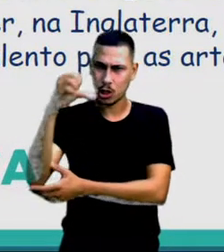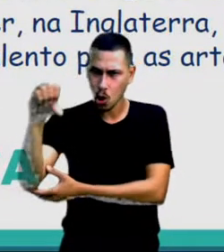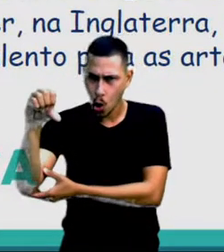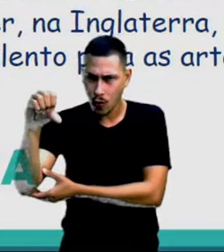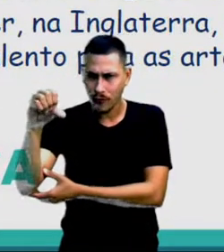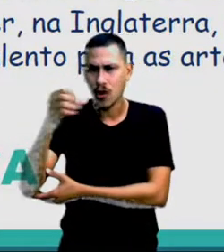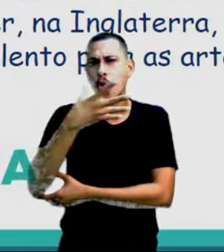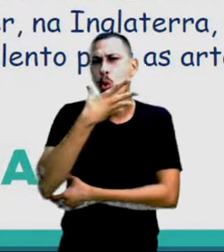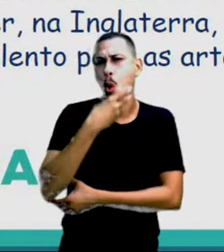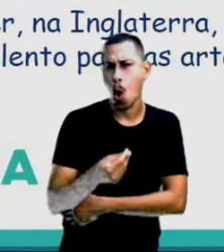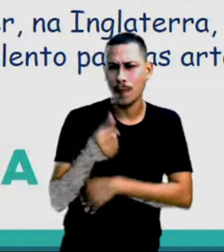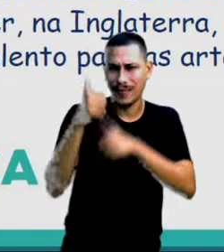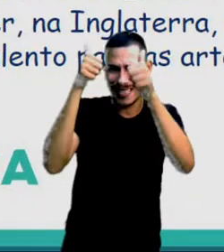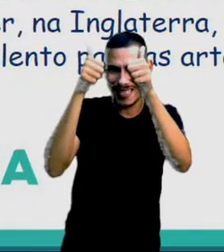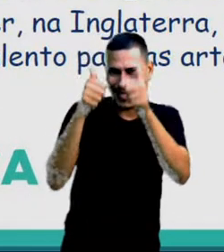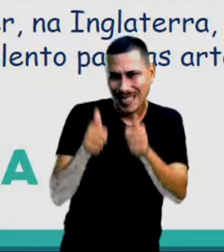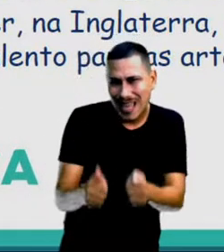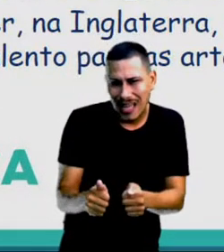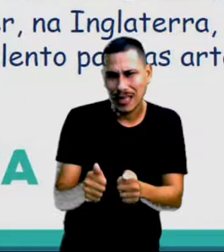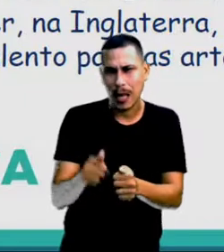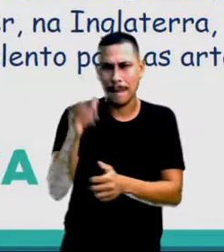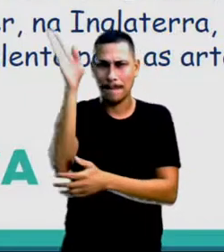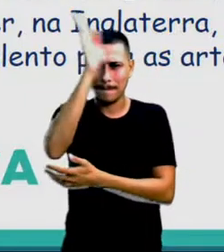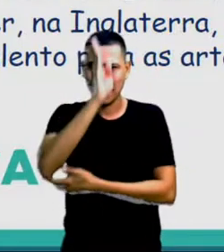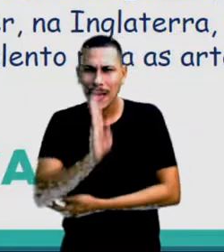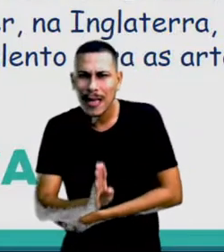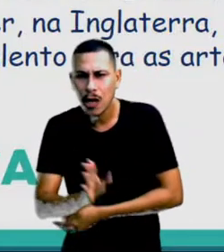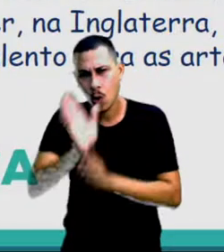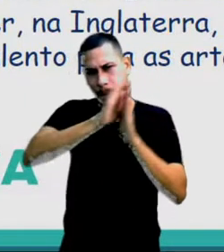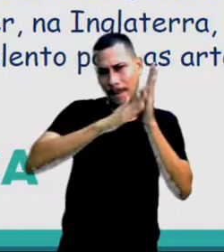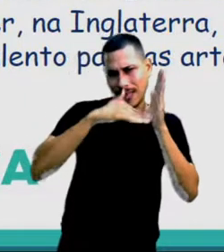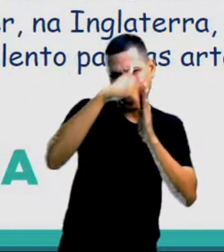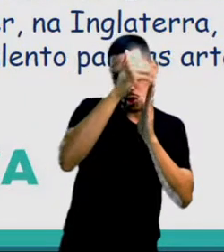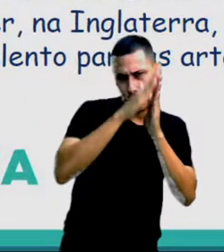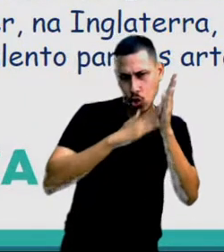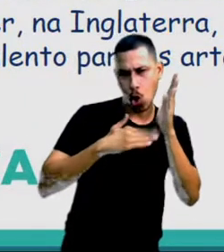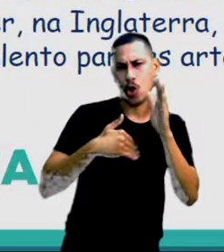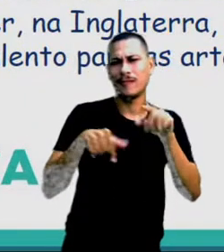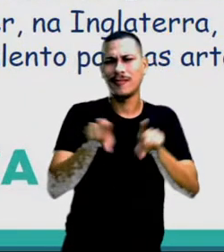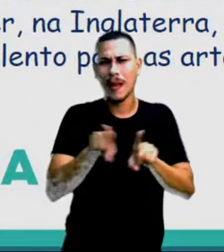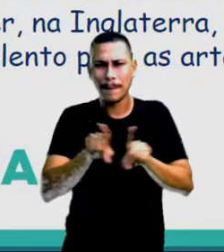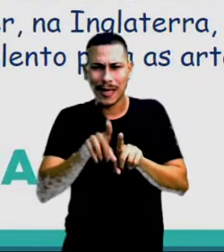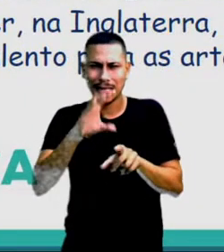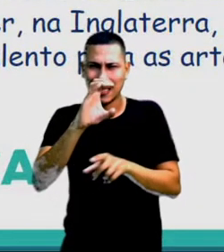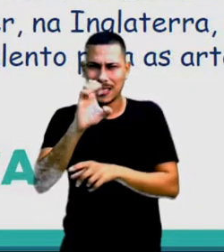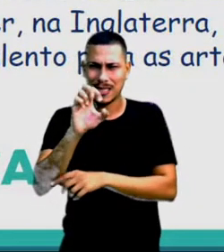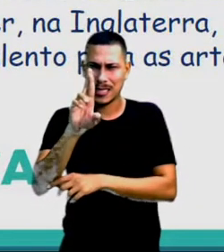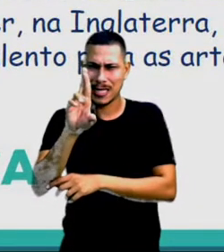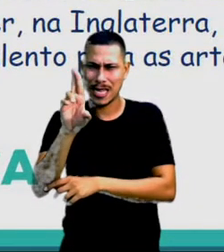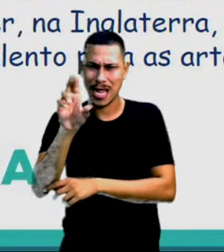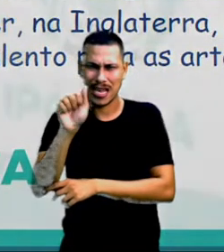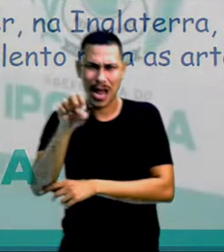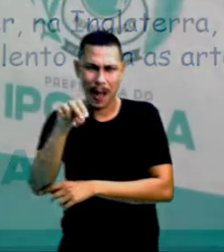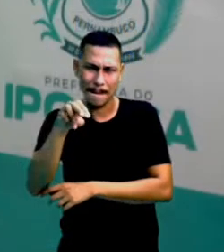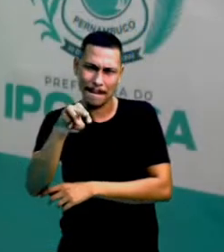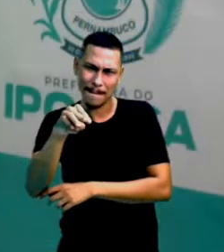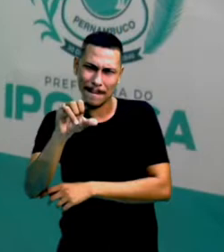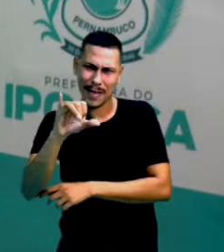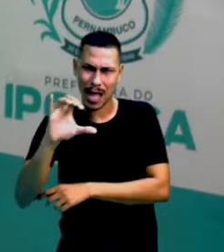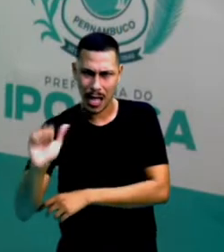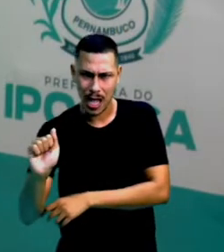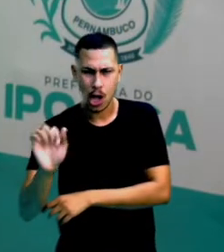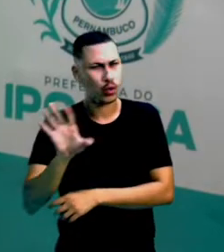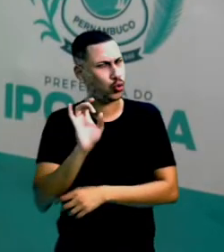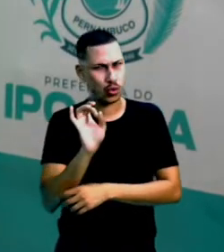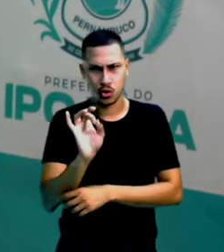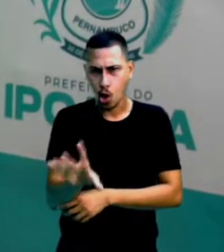brasileiro, ceramista e pintor. Ceramista porque ele fazia peças de cerâmica. Cerâmica, gente, não